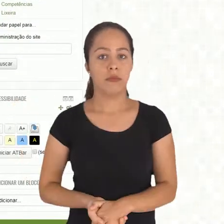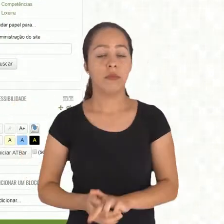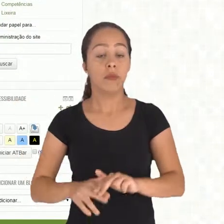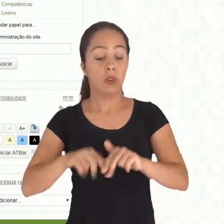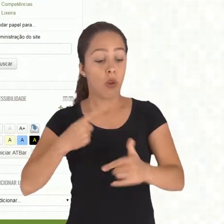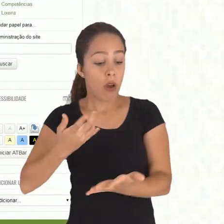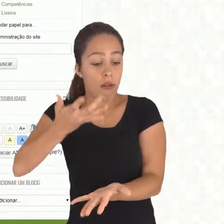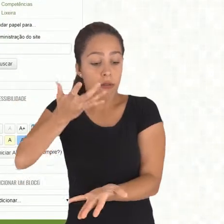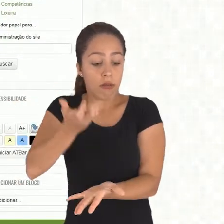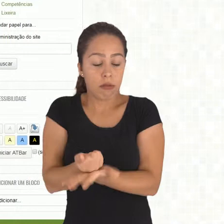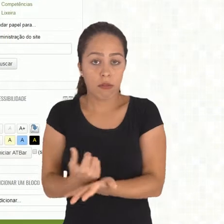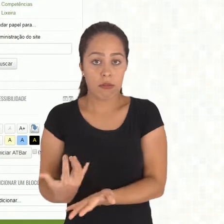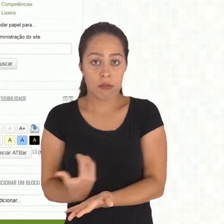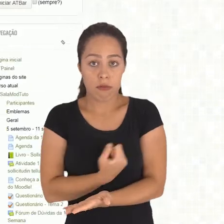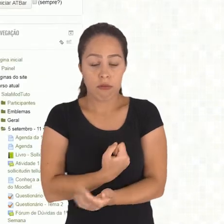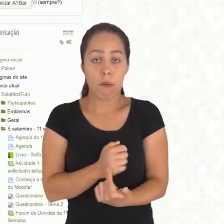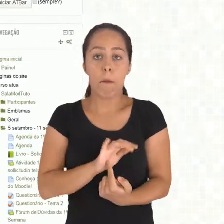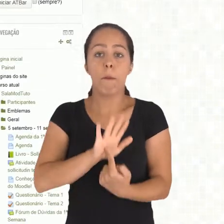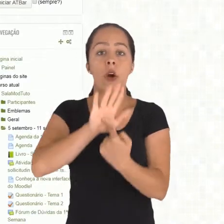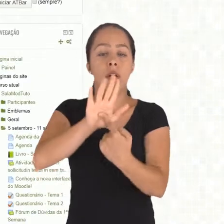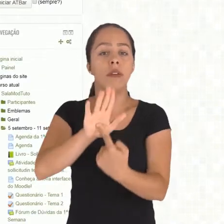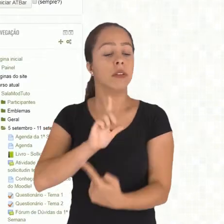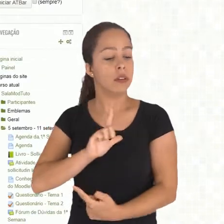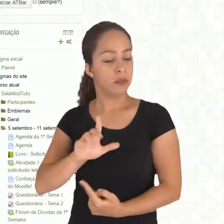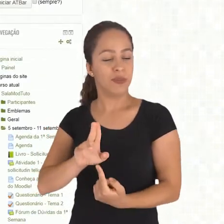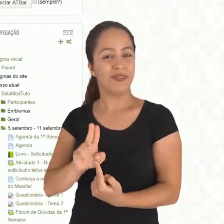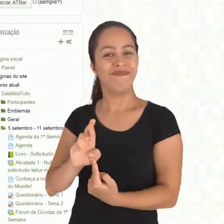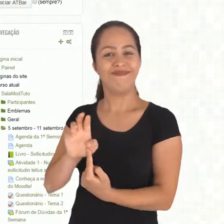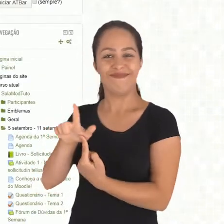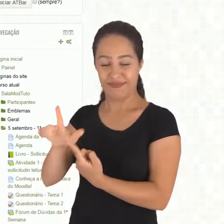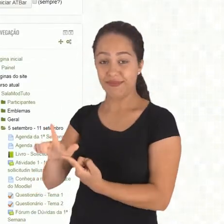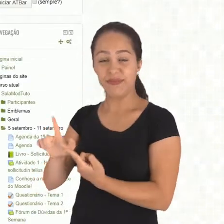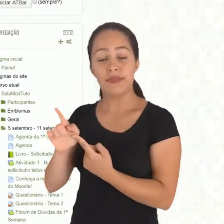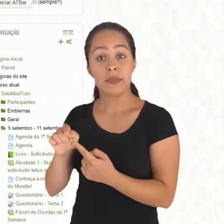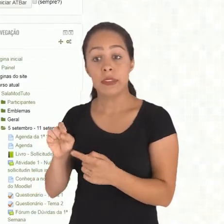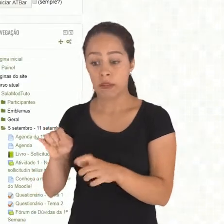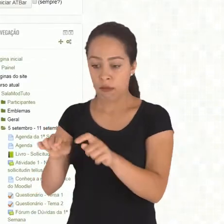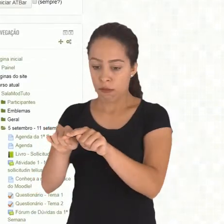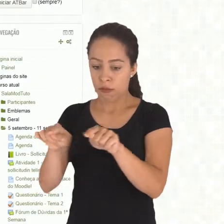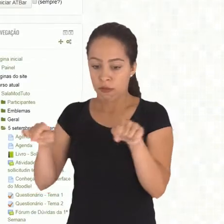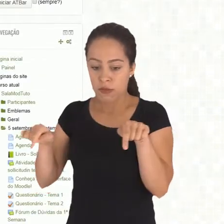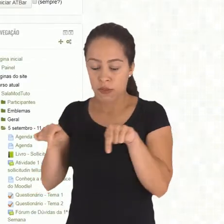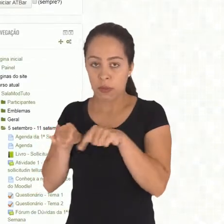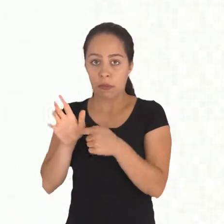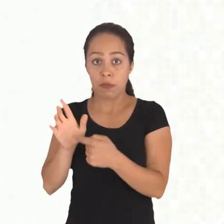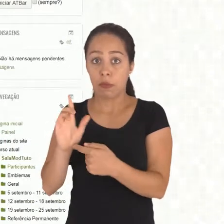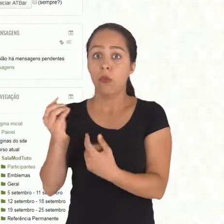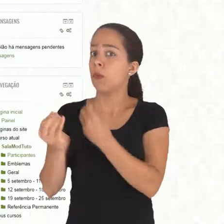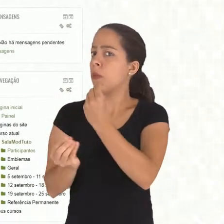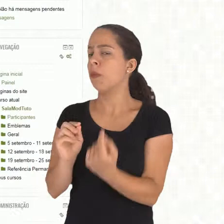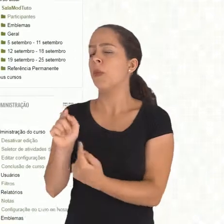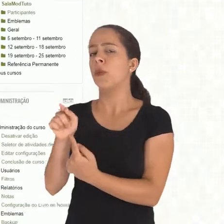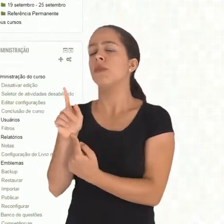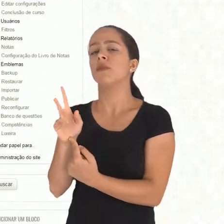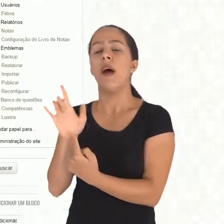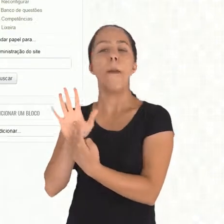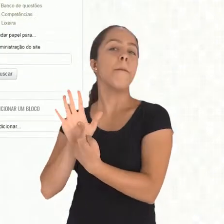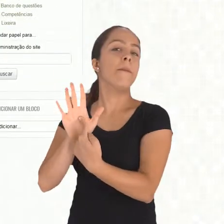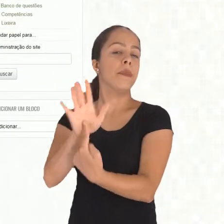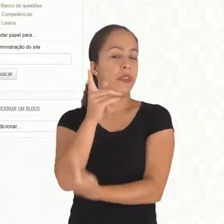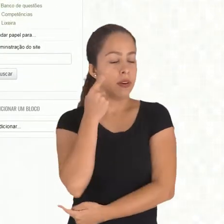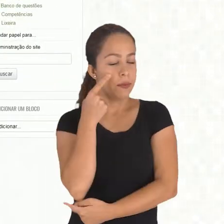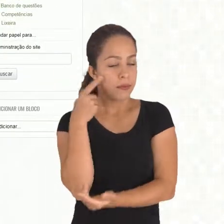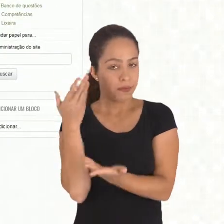Assim a gente salva e mostra, a URL tá aqui, se você olhar na sala como ela fica, ela